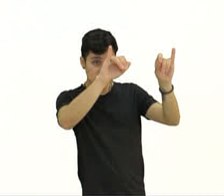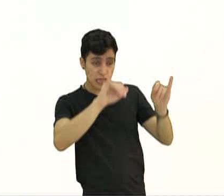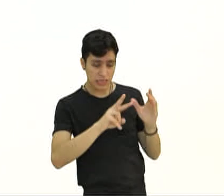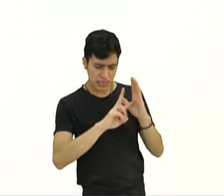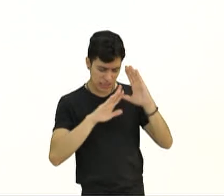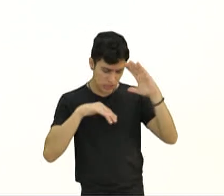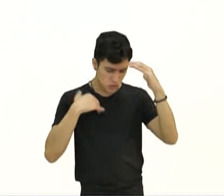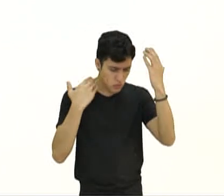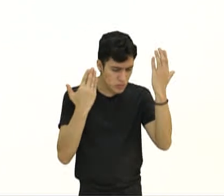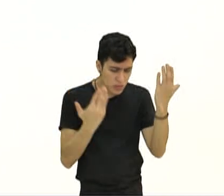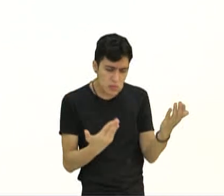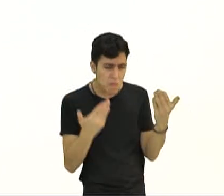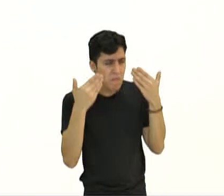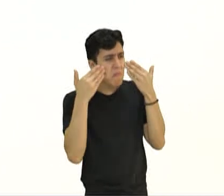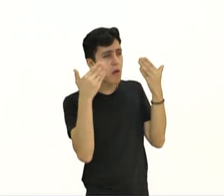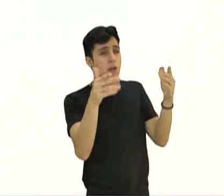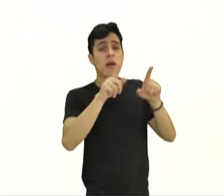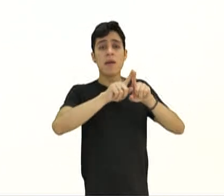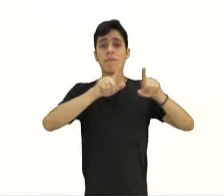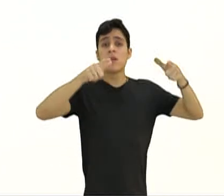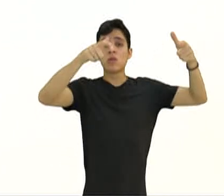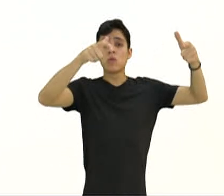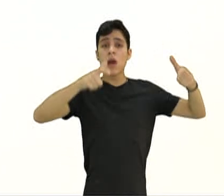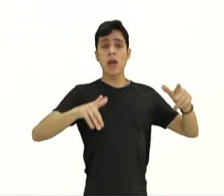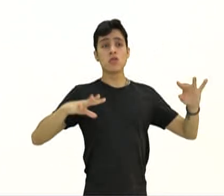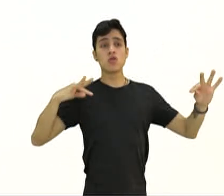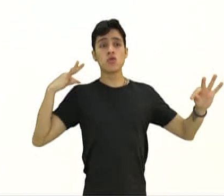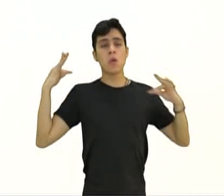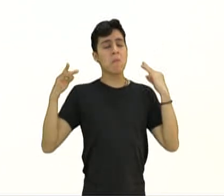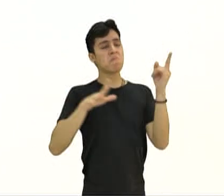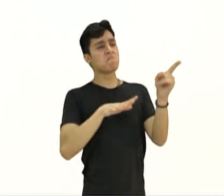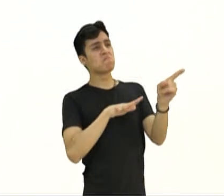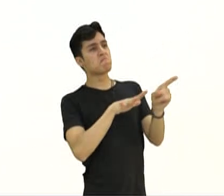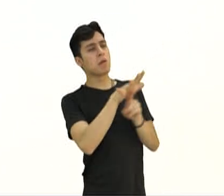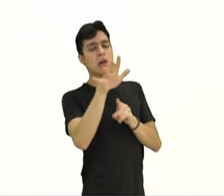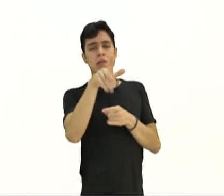ponto turístico reconhecido da cidade e até do